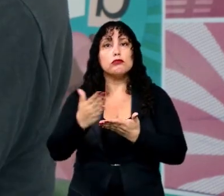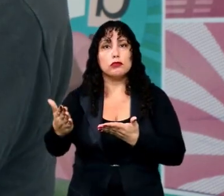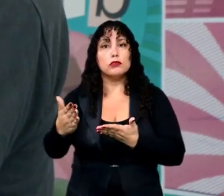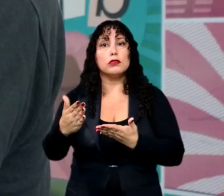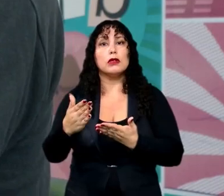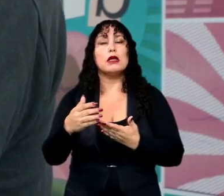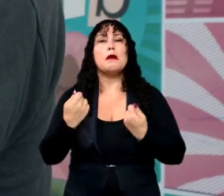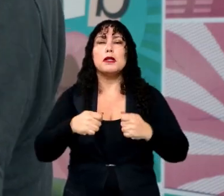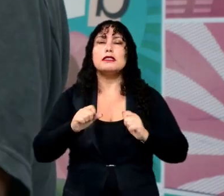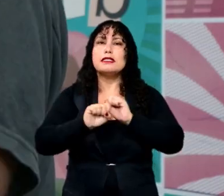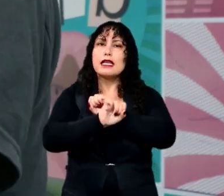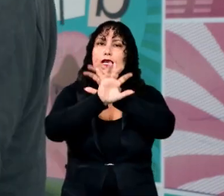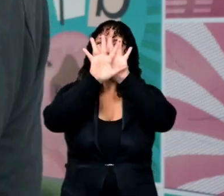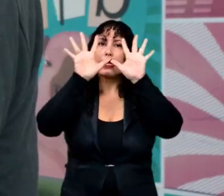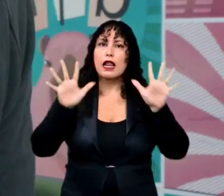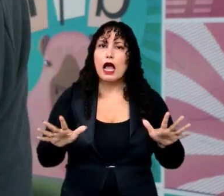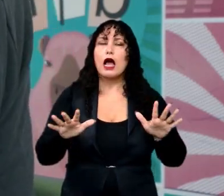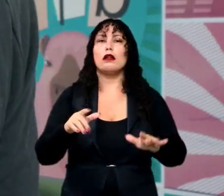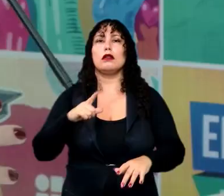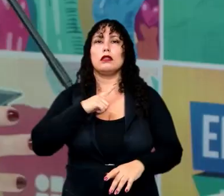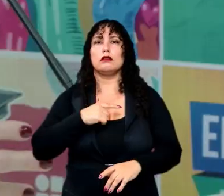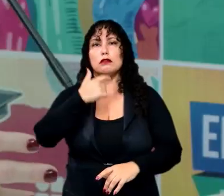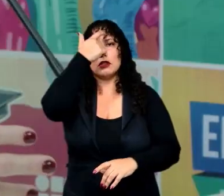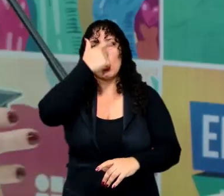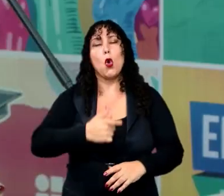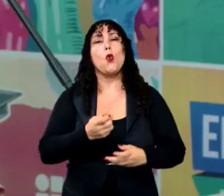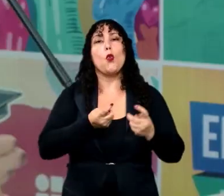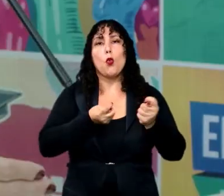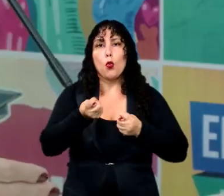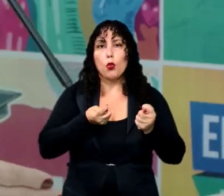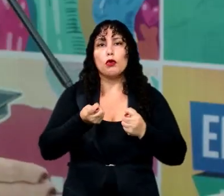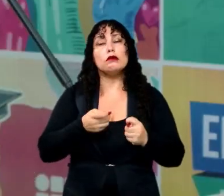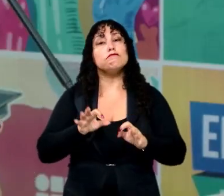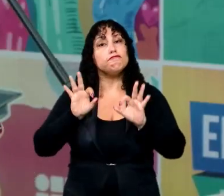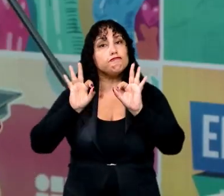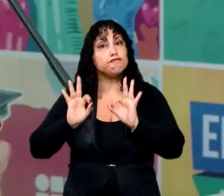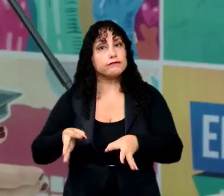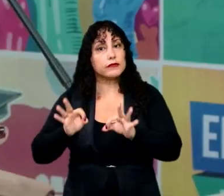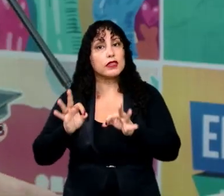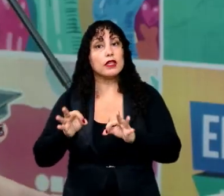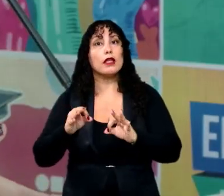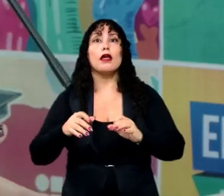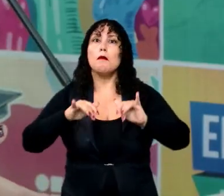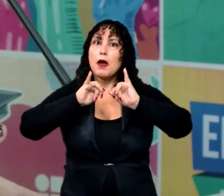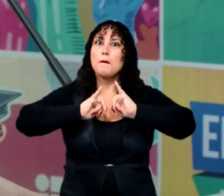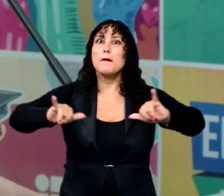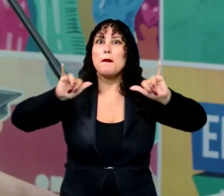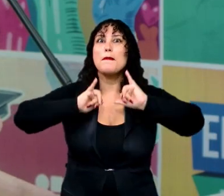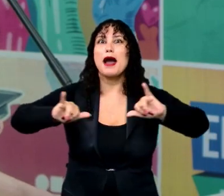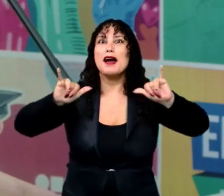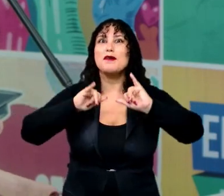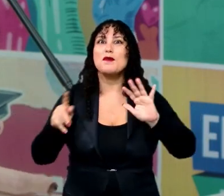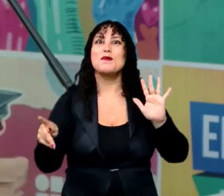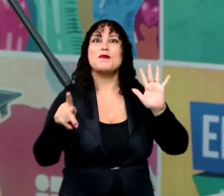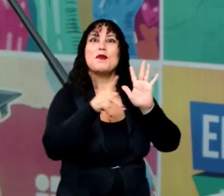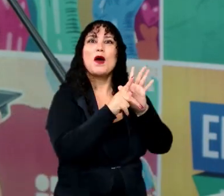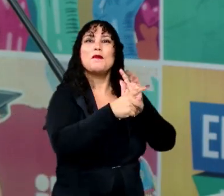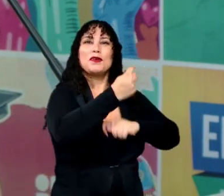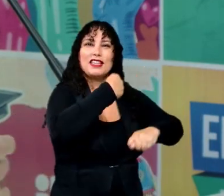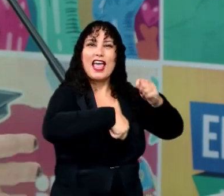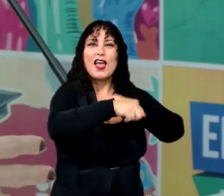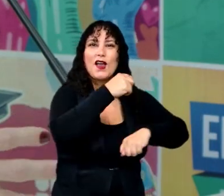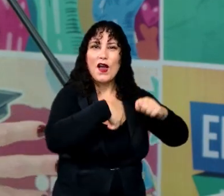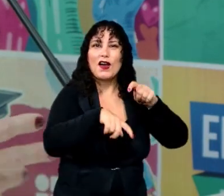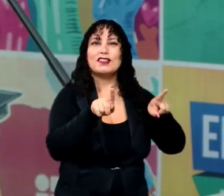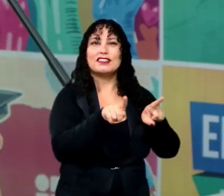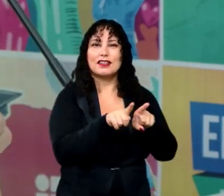ser transparente tem que ter uma governança é e isso de certa forma acaba sendo até uma propaganda né pro próprio negócio né porque